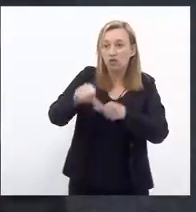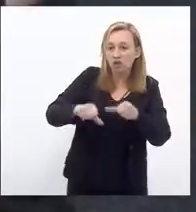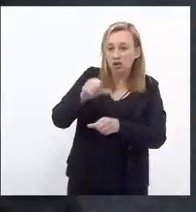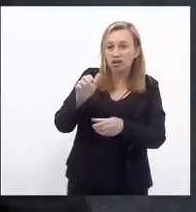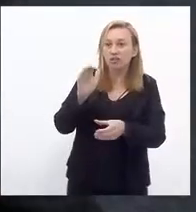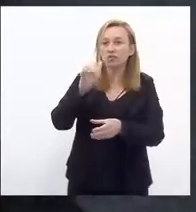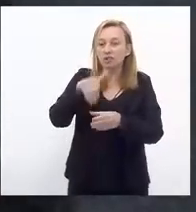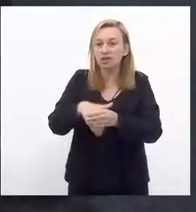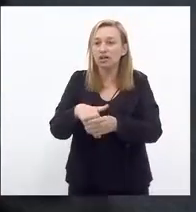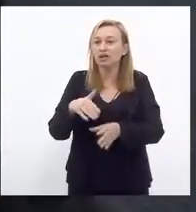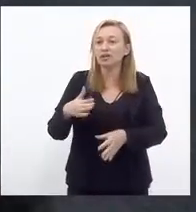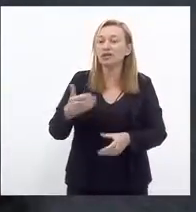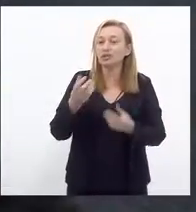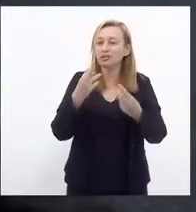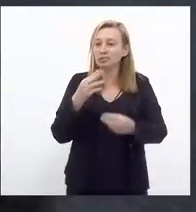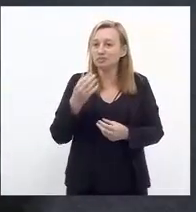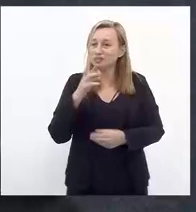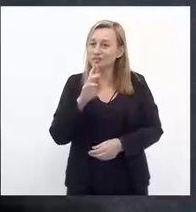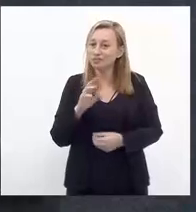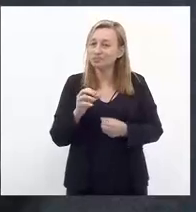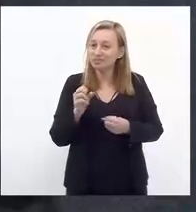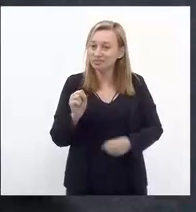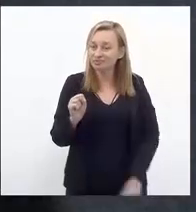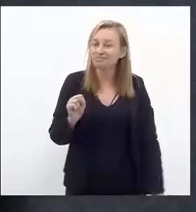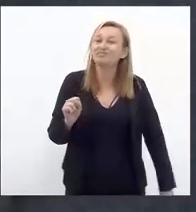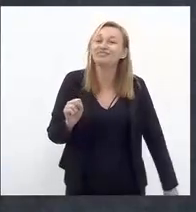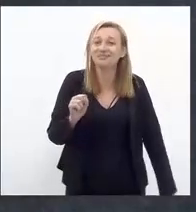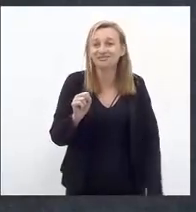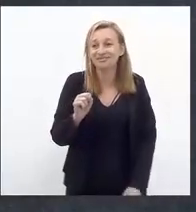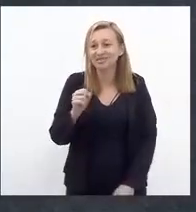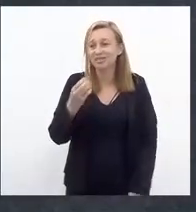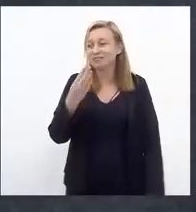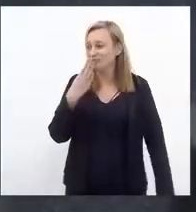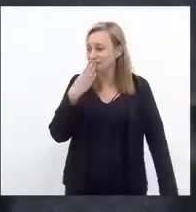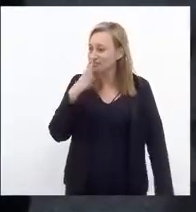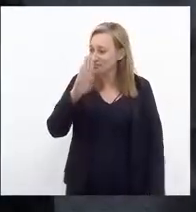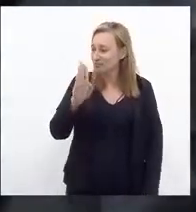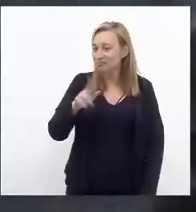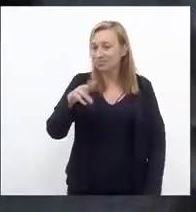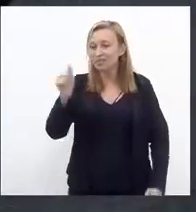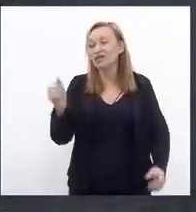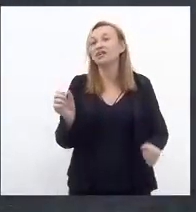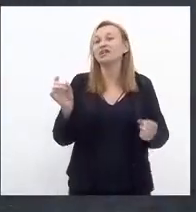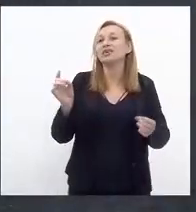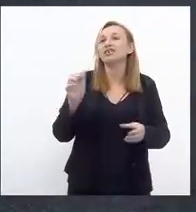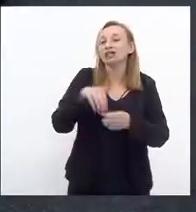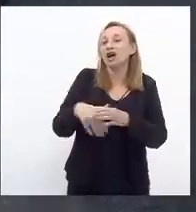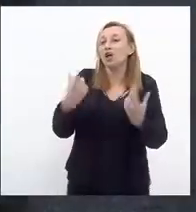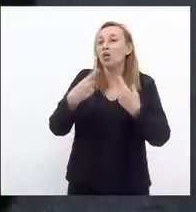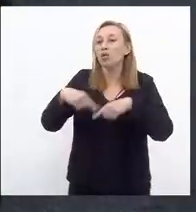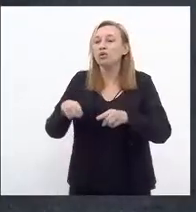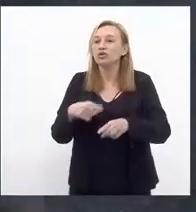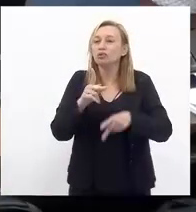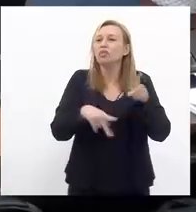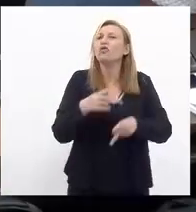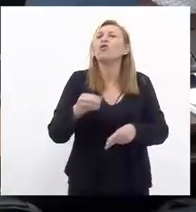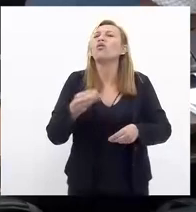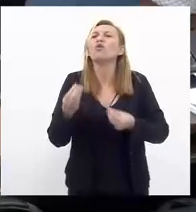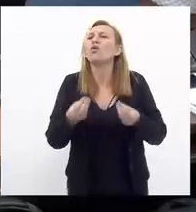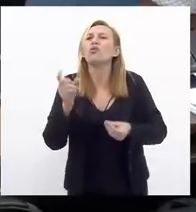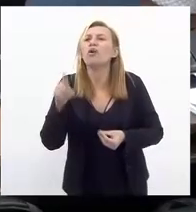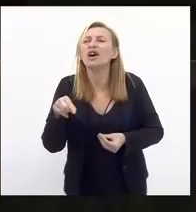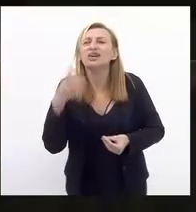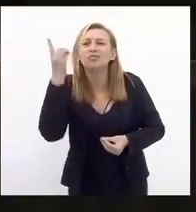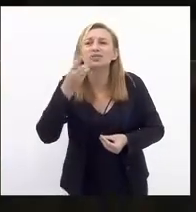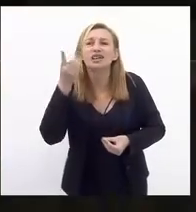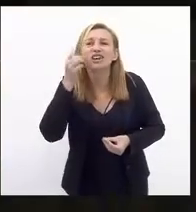porque eu jurei que eu nunca iria voltar contra a população tá virando meu ver como é o negócio como é